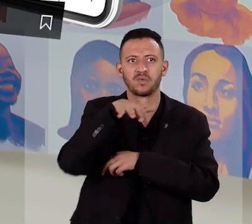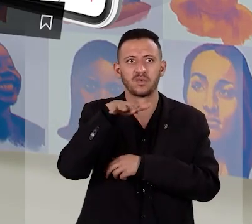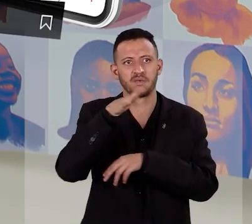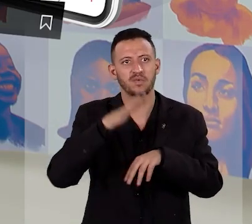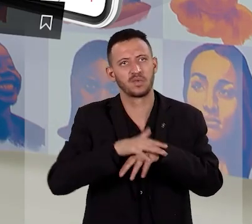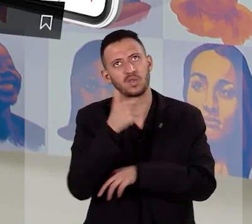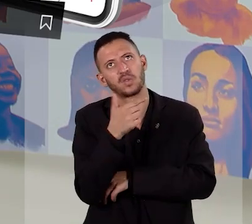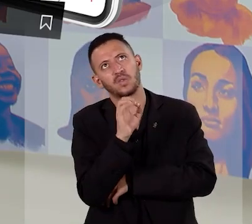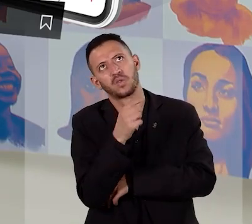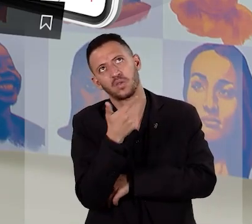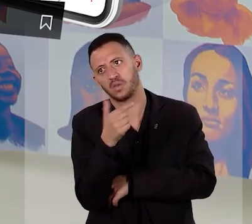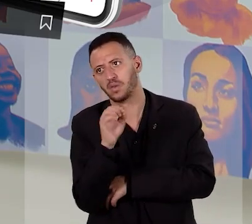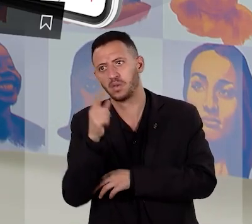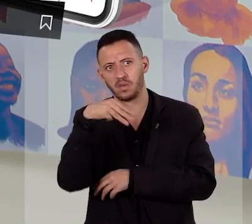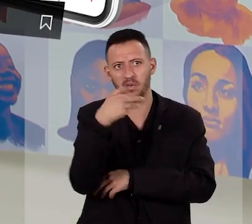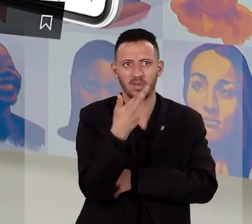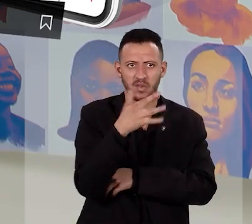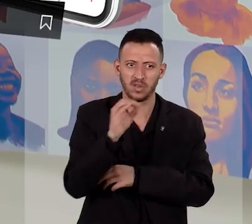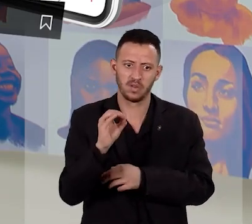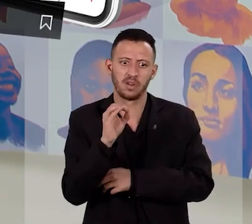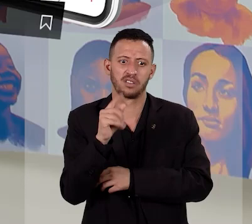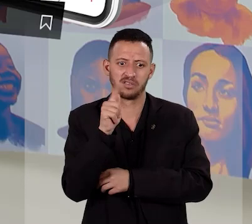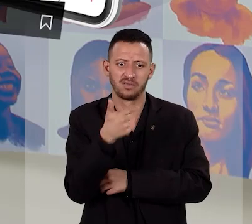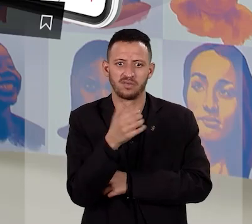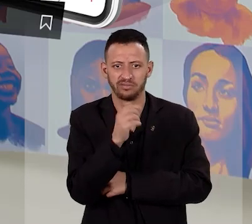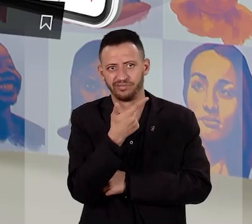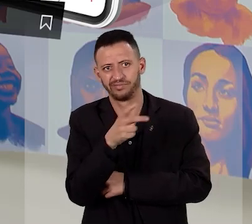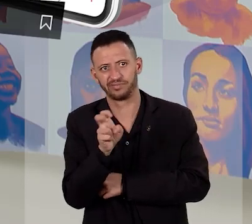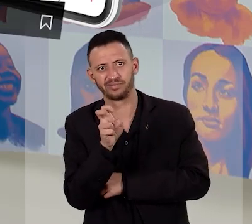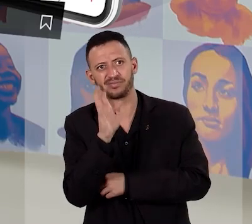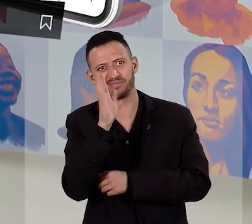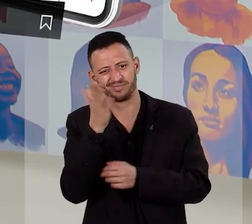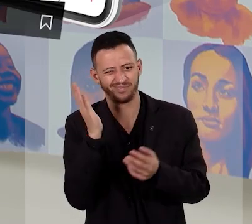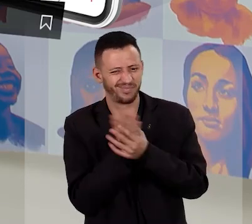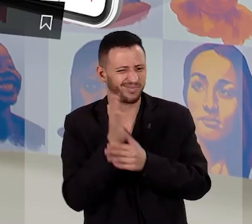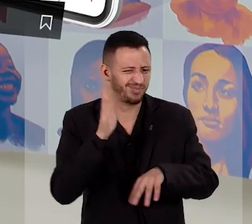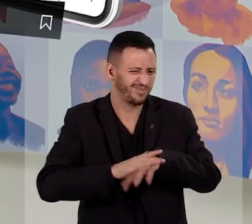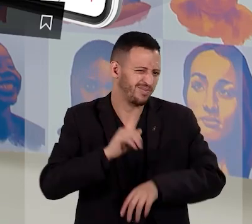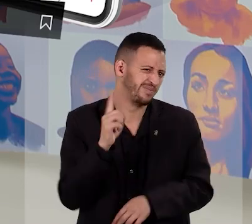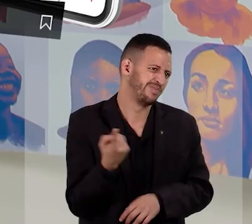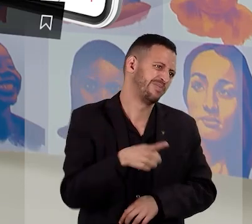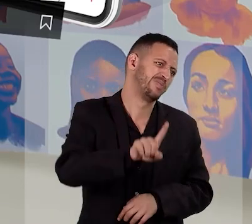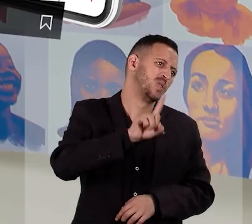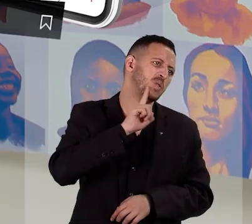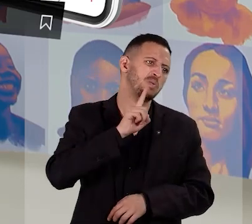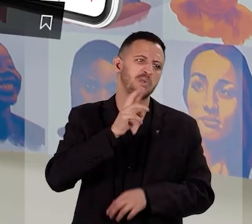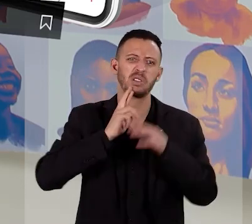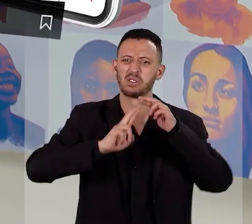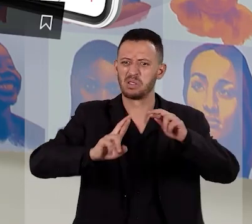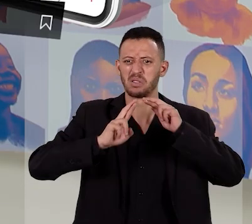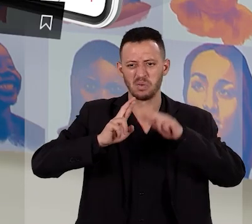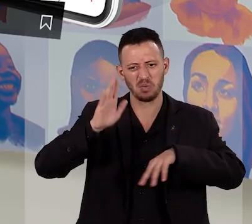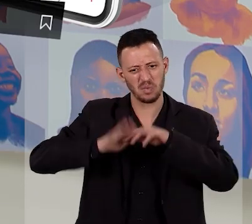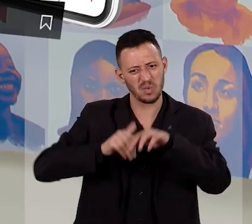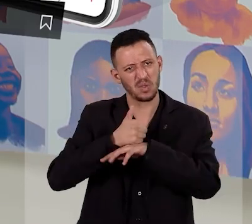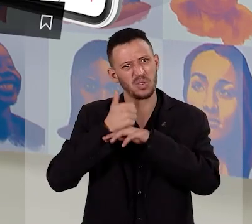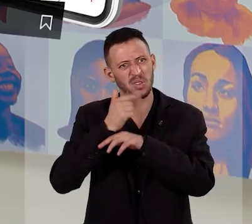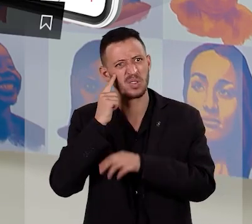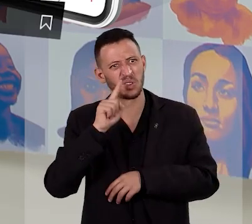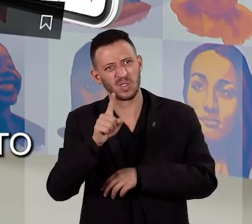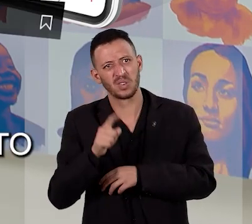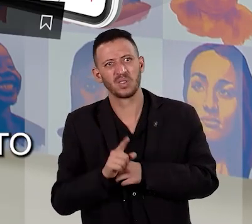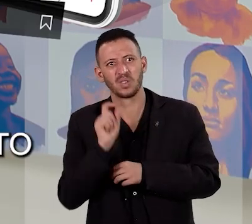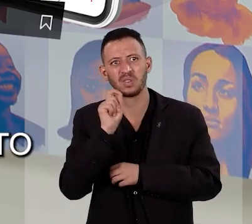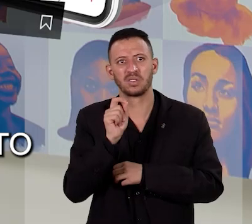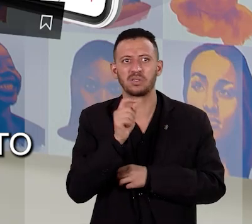desse cenário, entre 2020 e março de 2025, foram ajuizadas mais de 1.200.000 reclamações